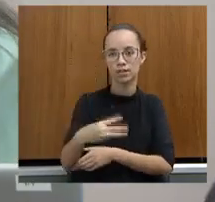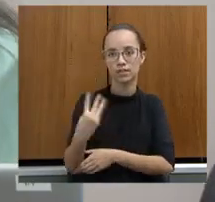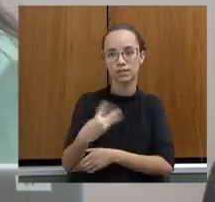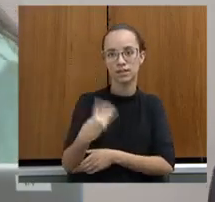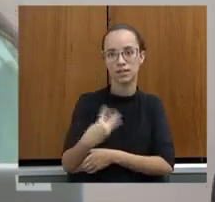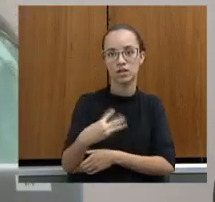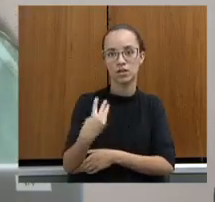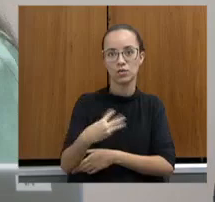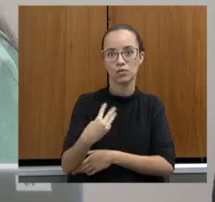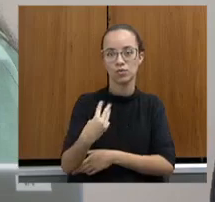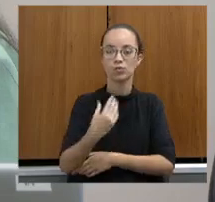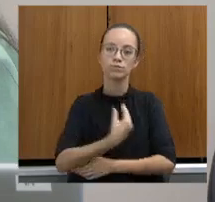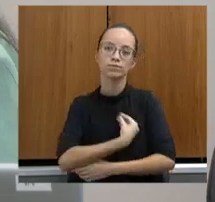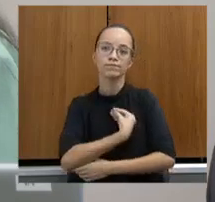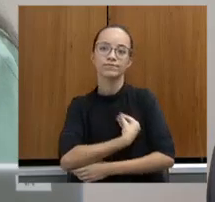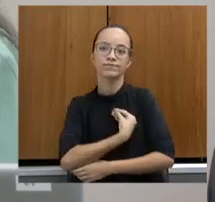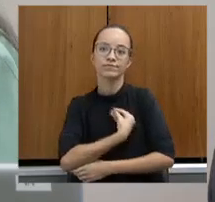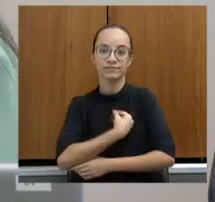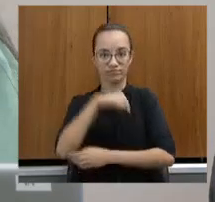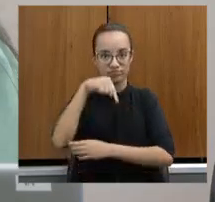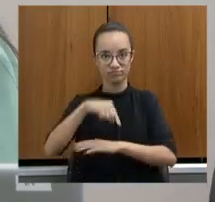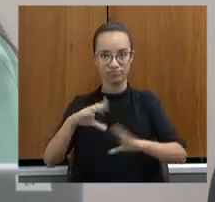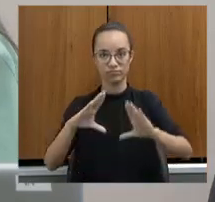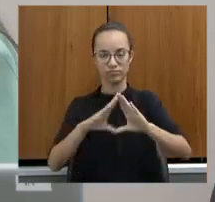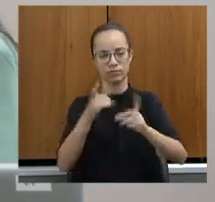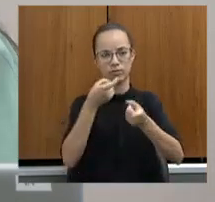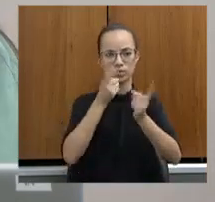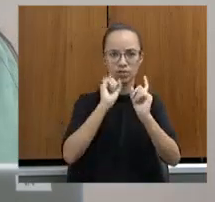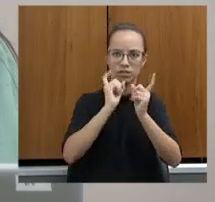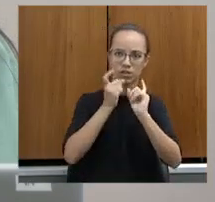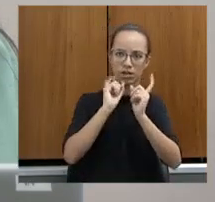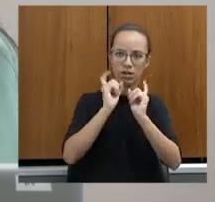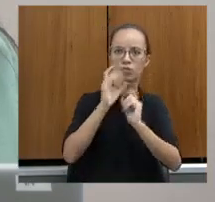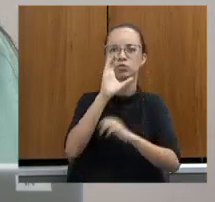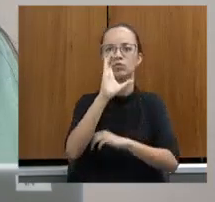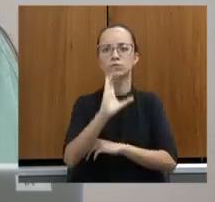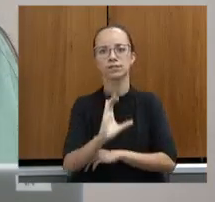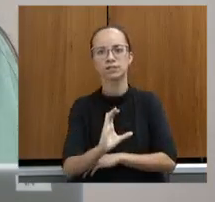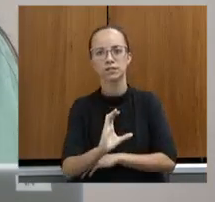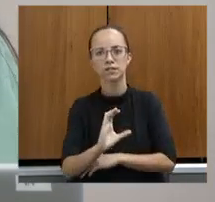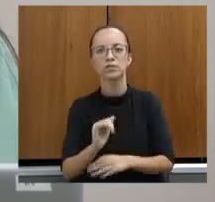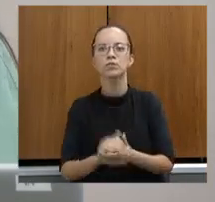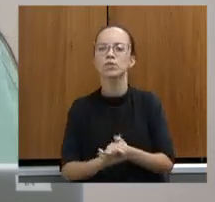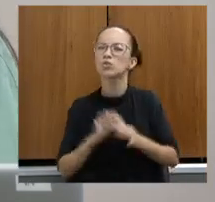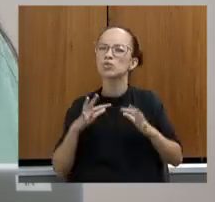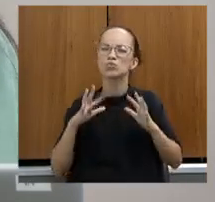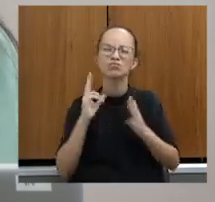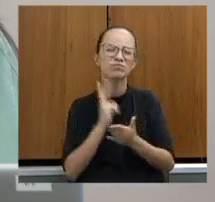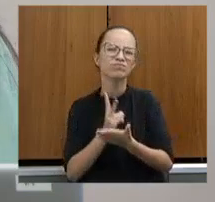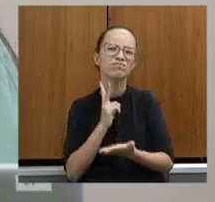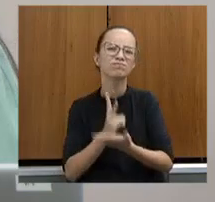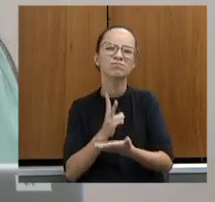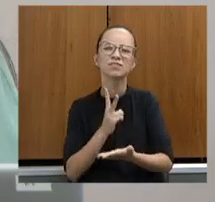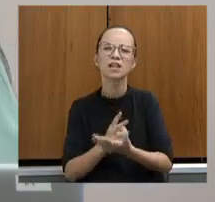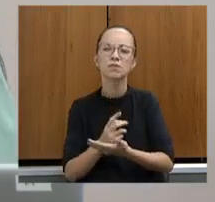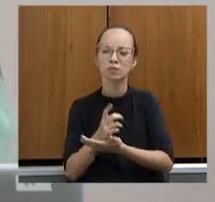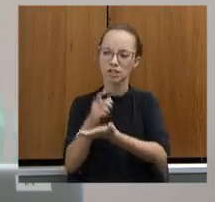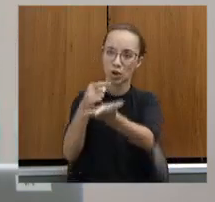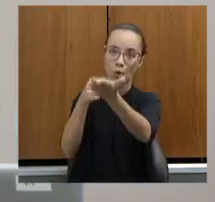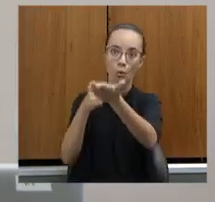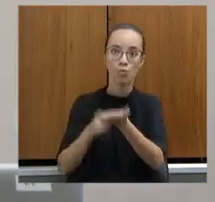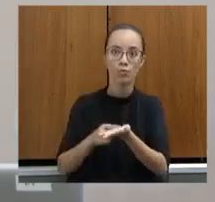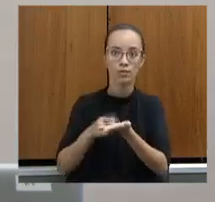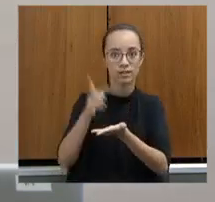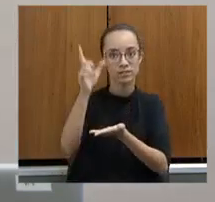aqui nessa casa durante as reuniões de comissão toda vez que foram convidados